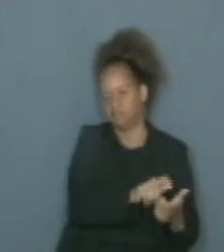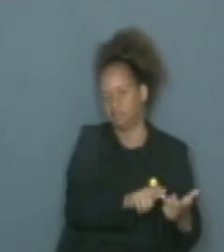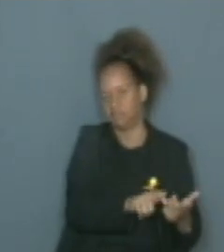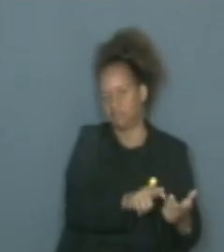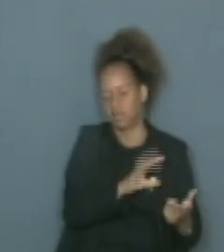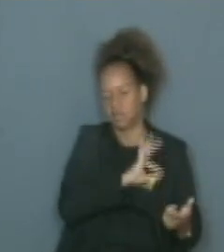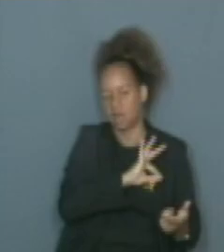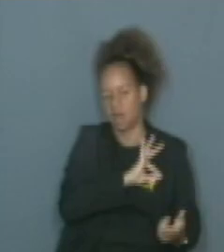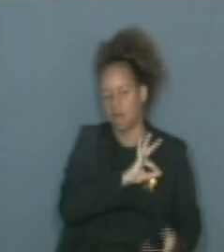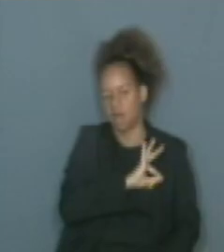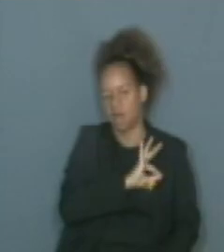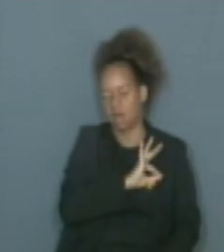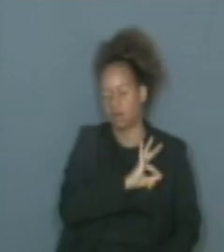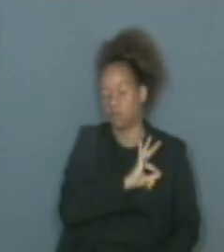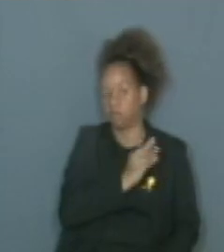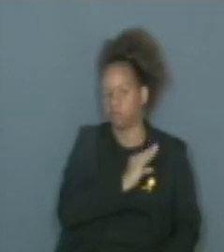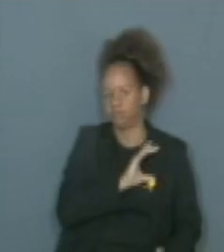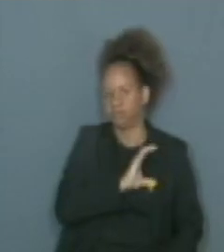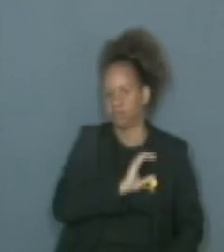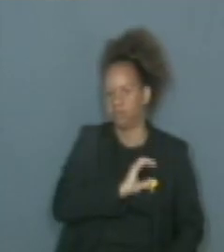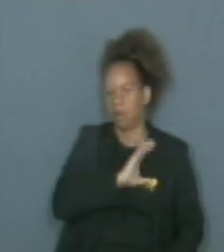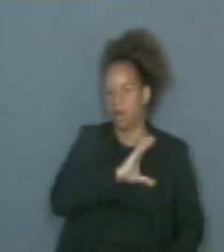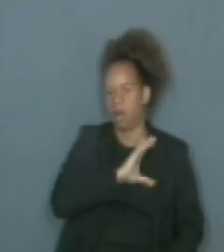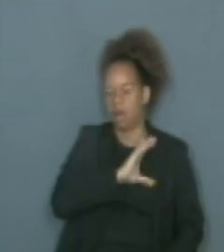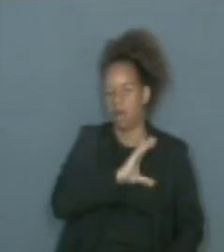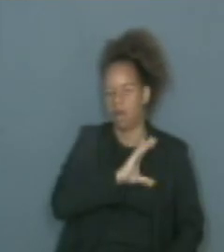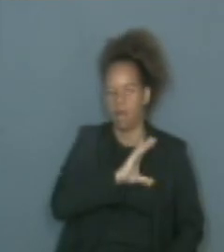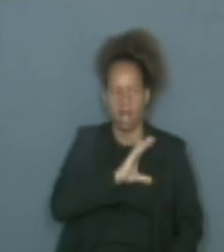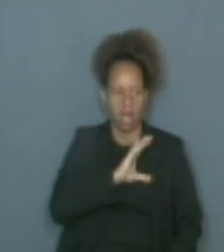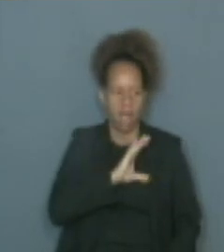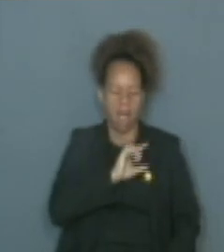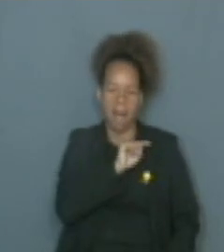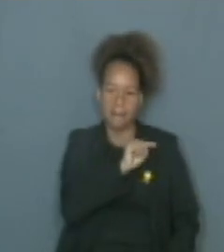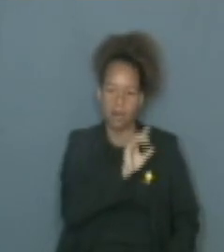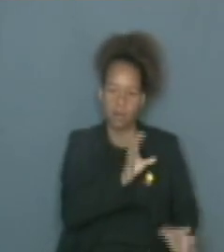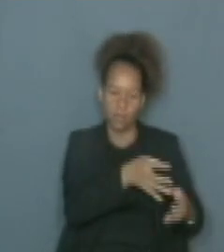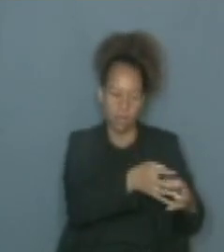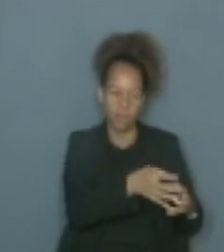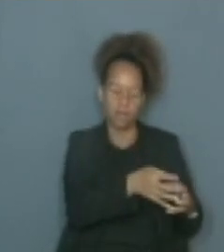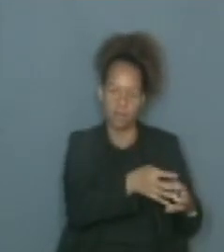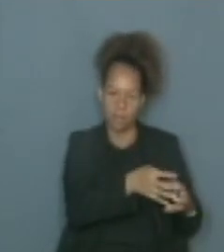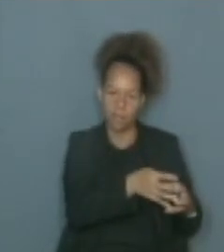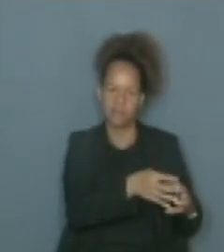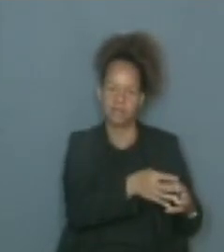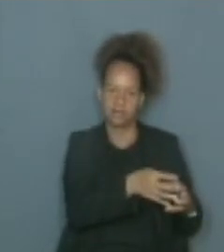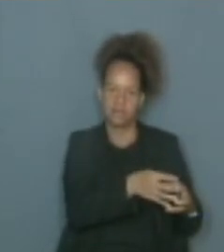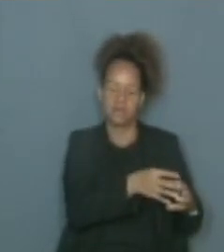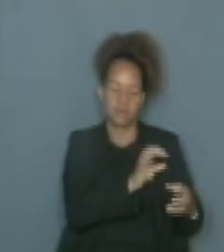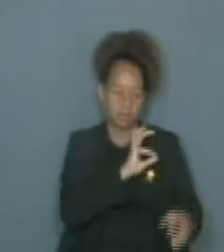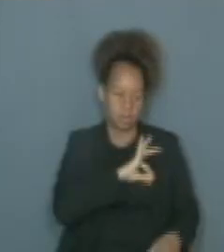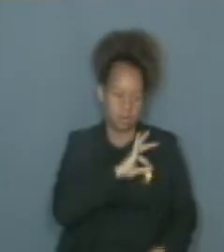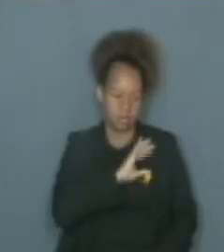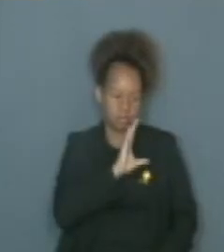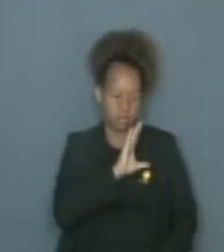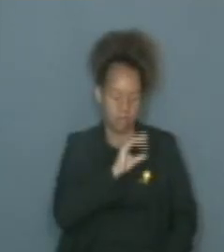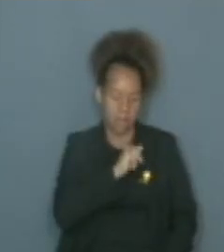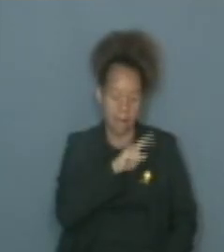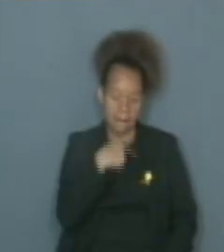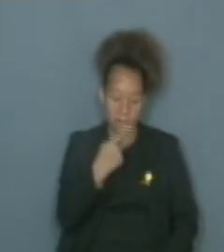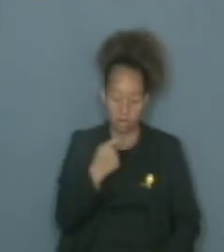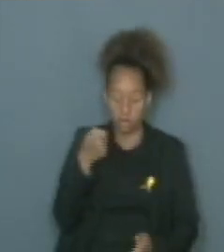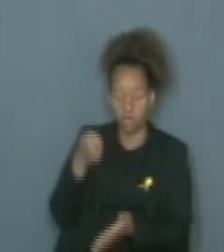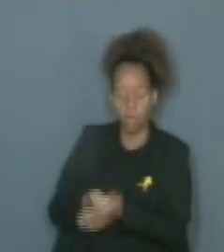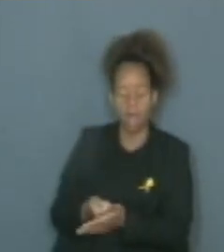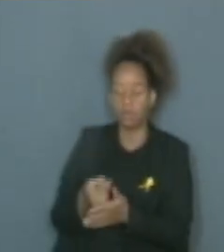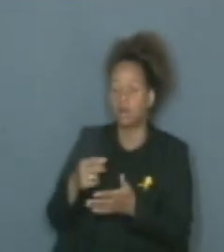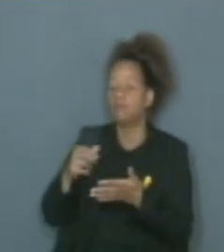Gratificações que são previstas para que o Poder Executivo estabeleça Como a gratificação vai ser paga? Quais são